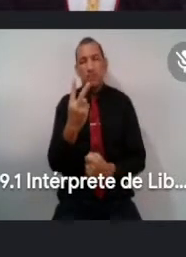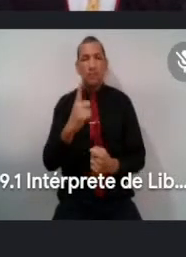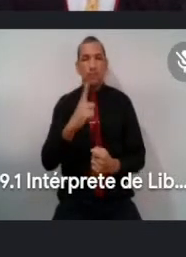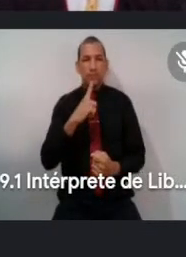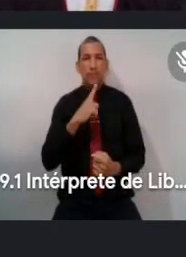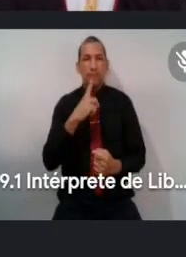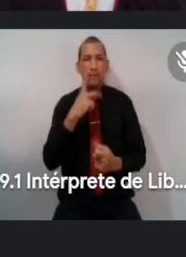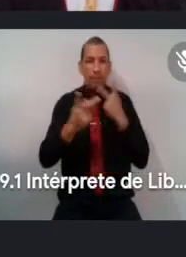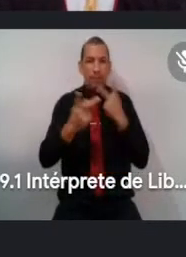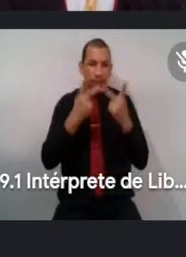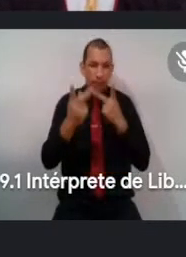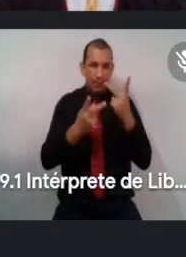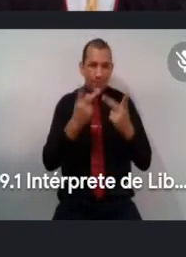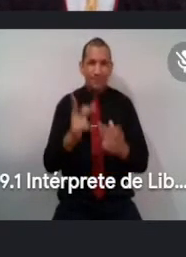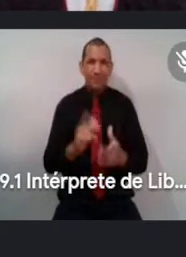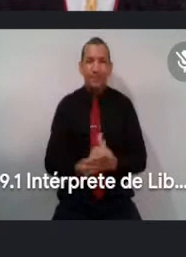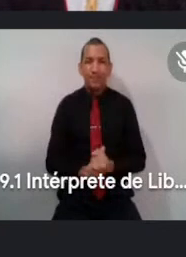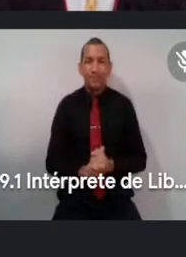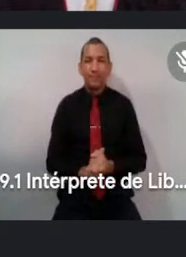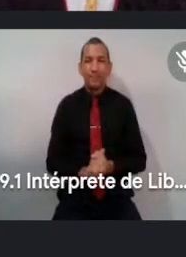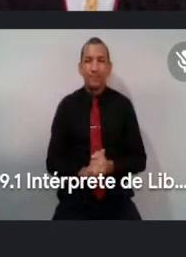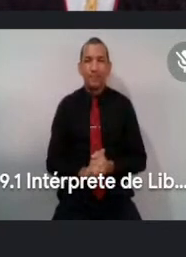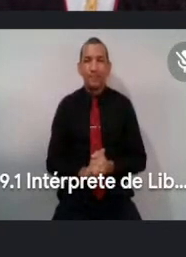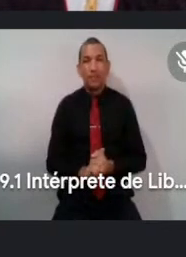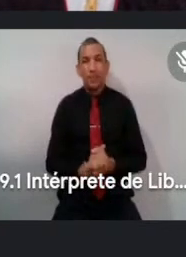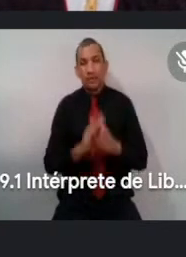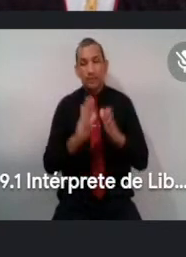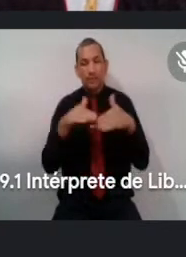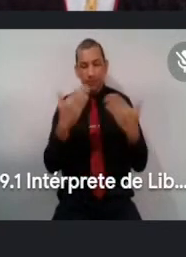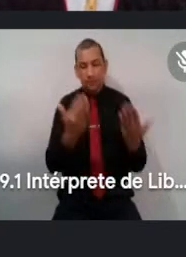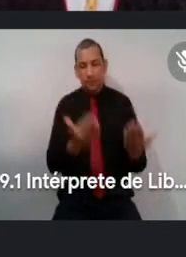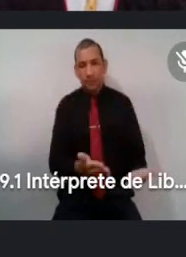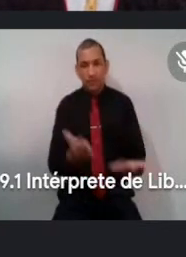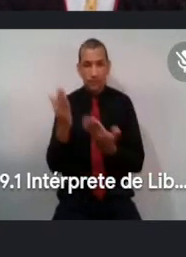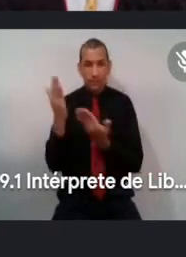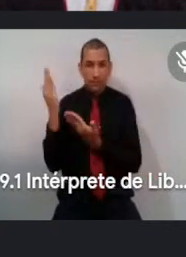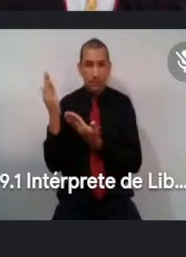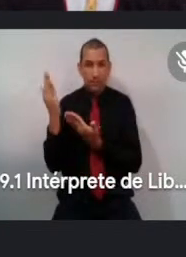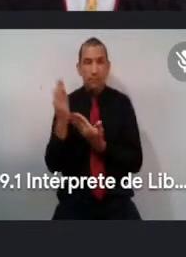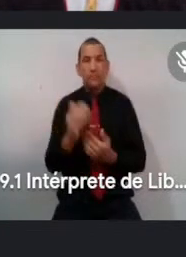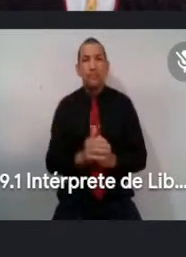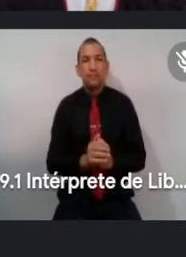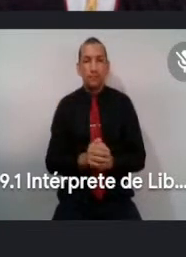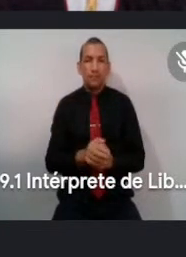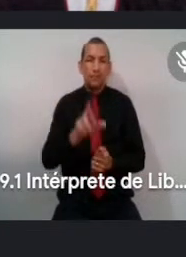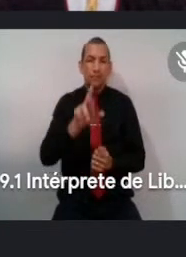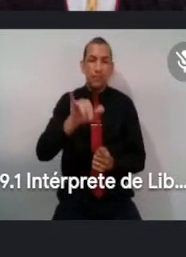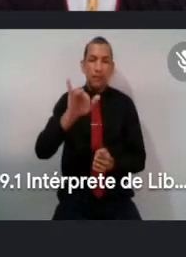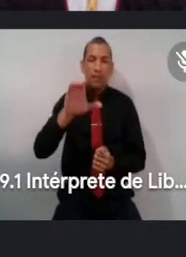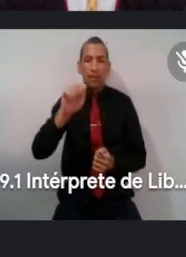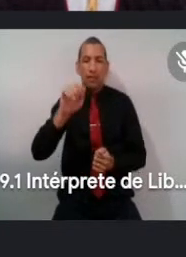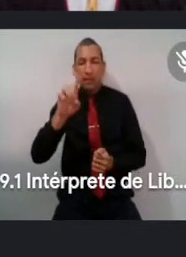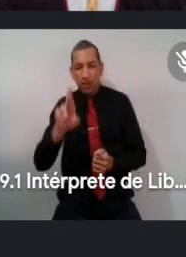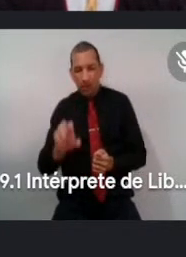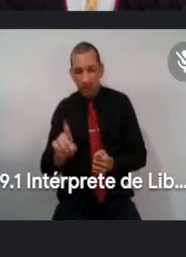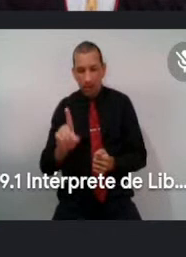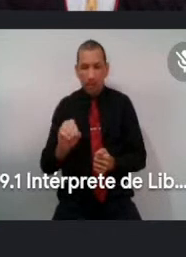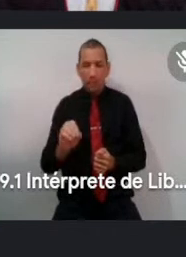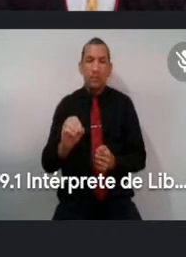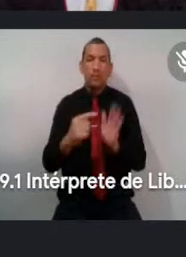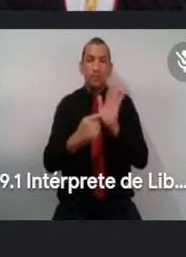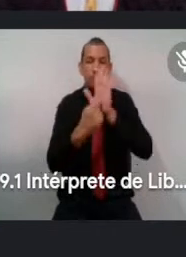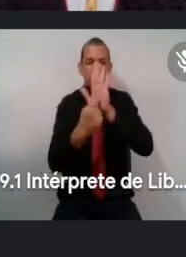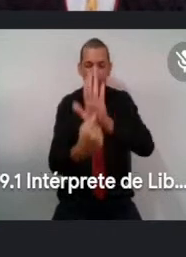isso que eu falei que ele então vou passar então a palavra Ricardo Francisco para